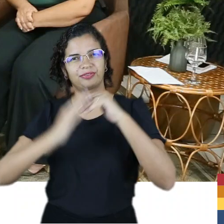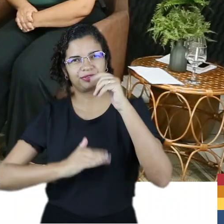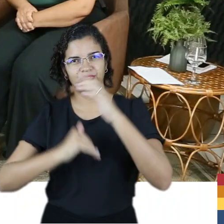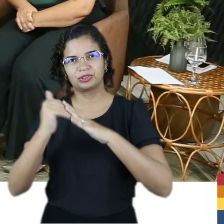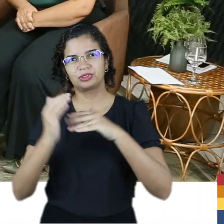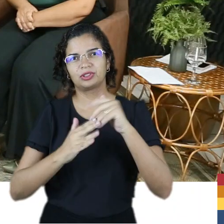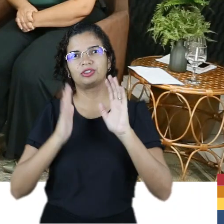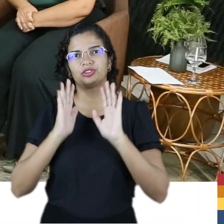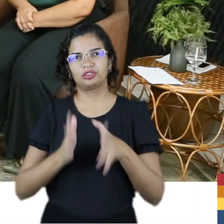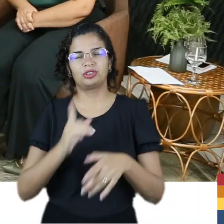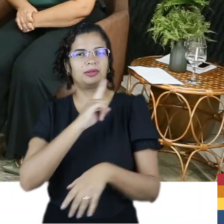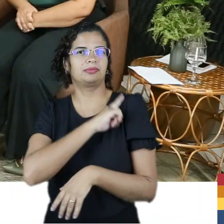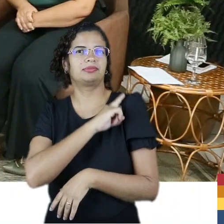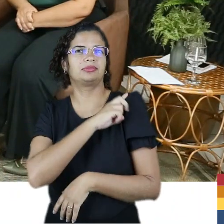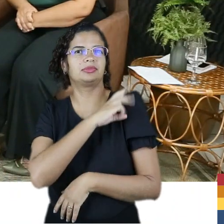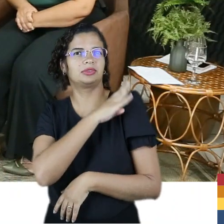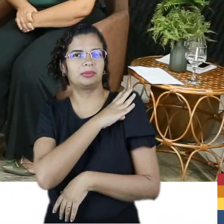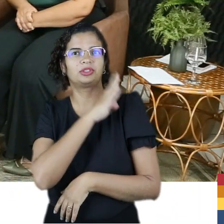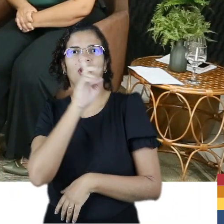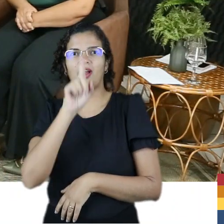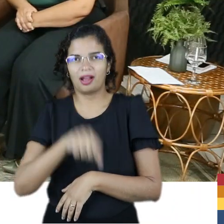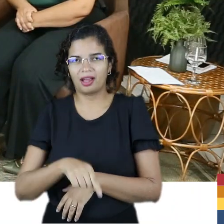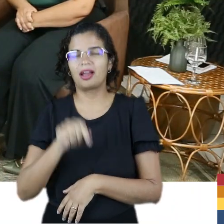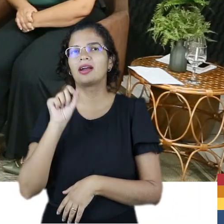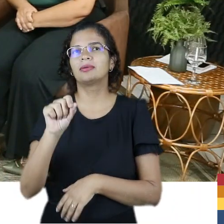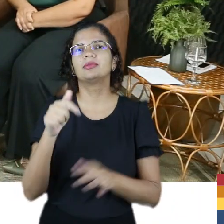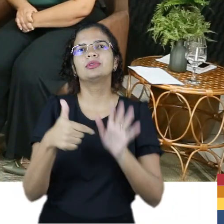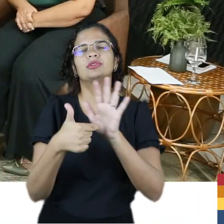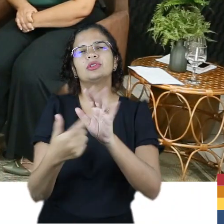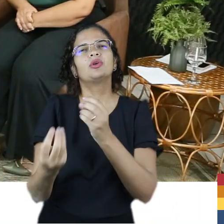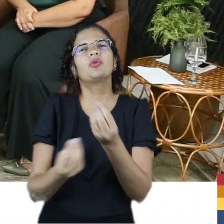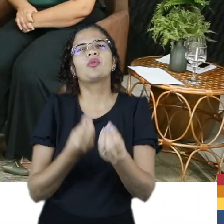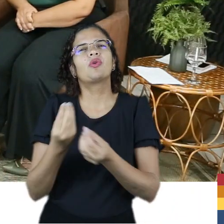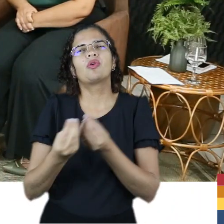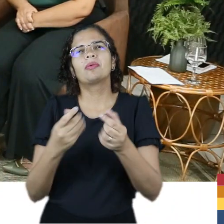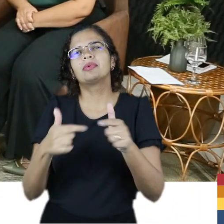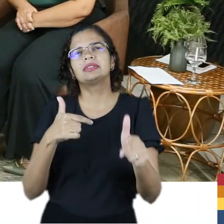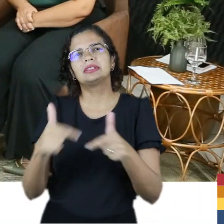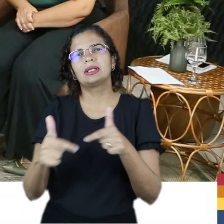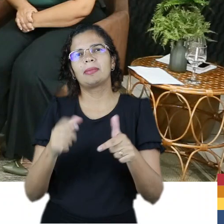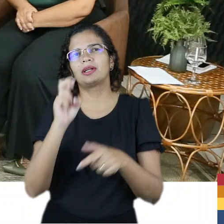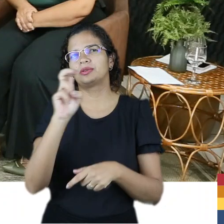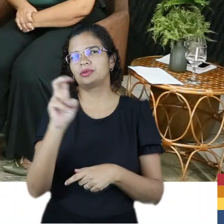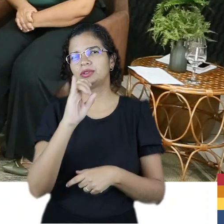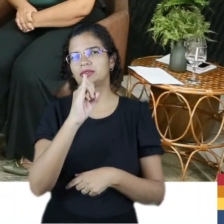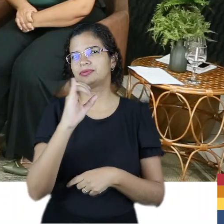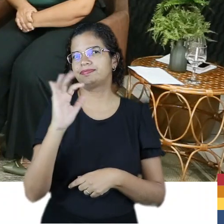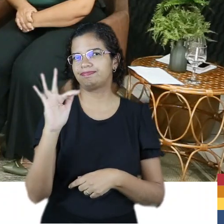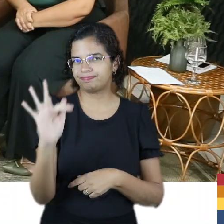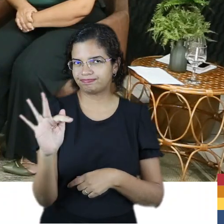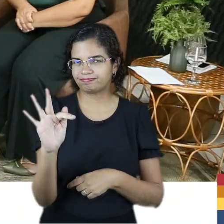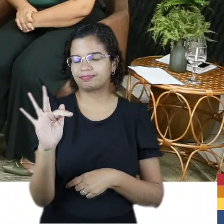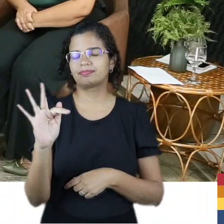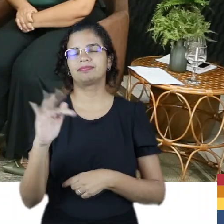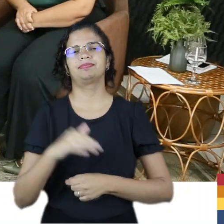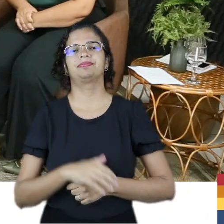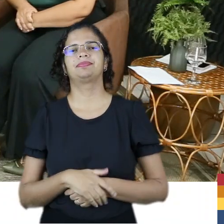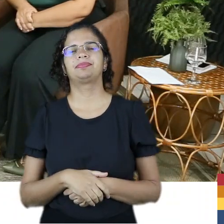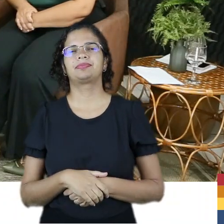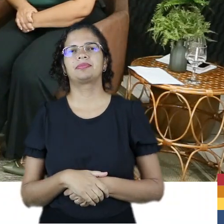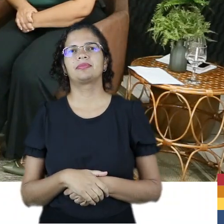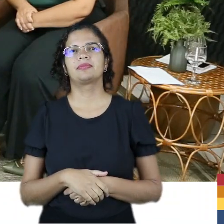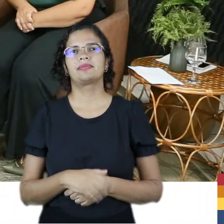categoria essencial e intrínseca de forma indissolúvel relacionada com a educação. Então,